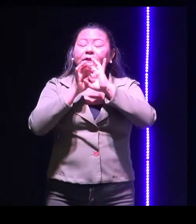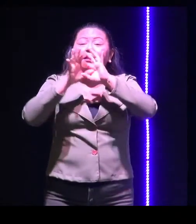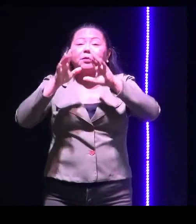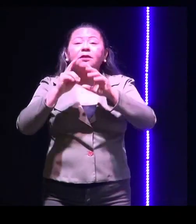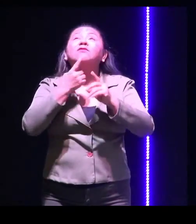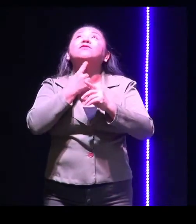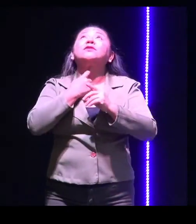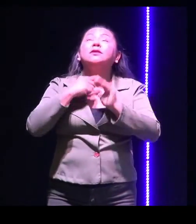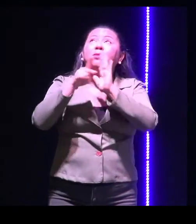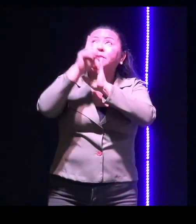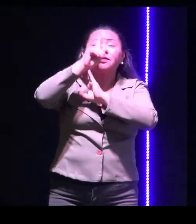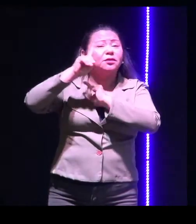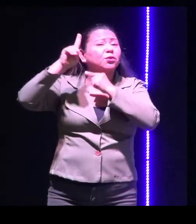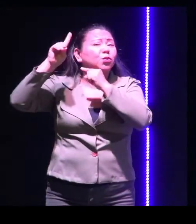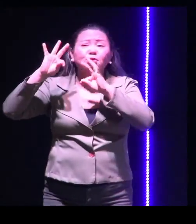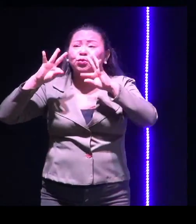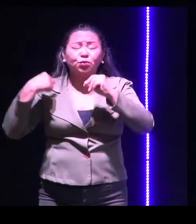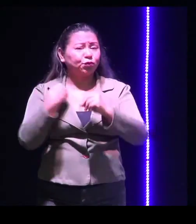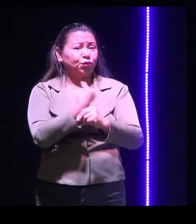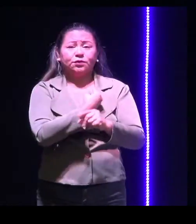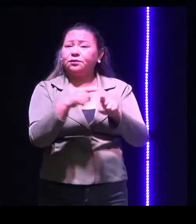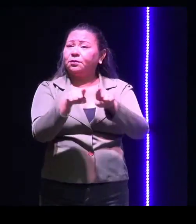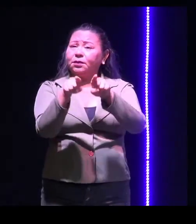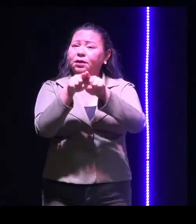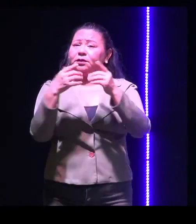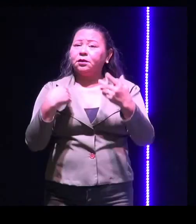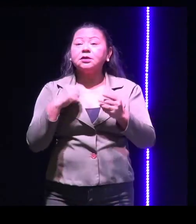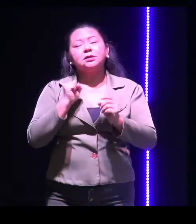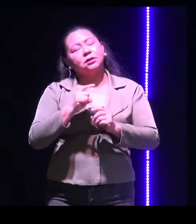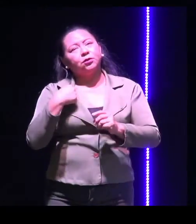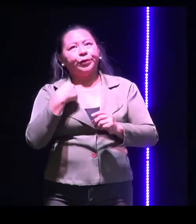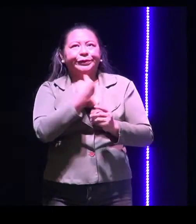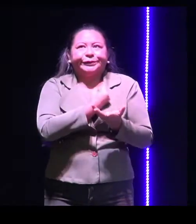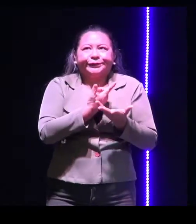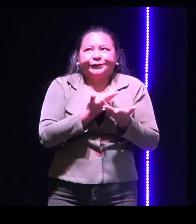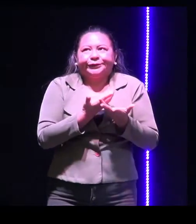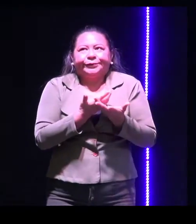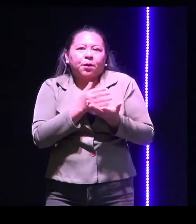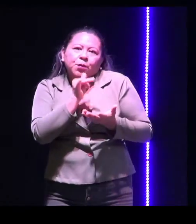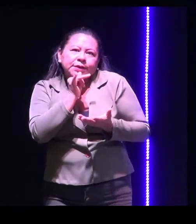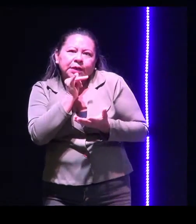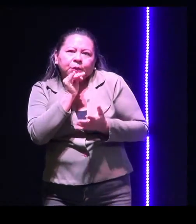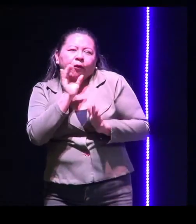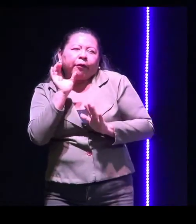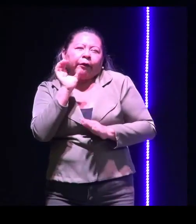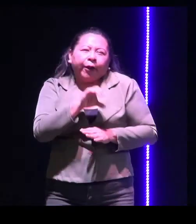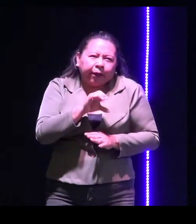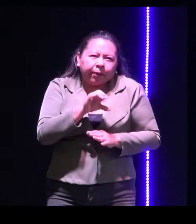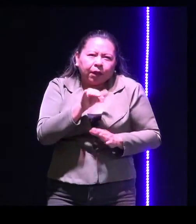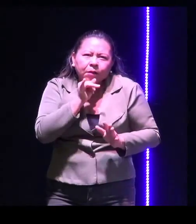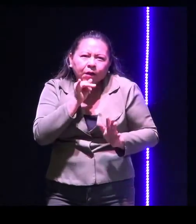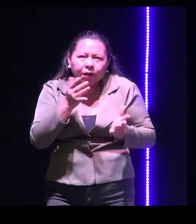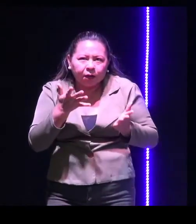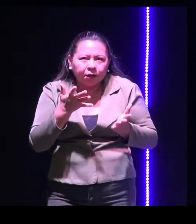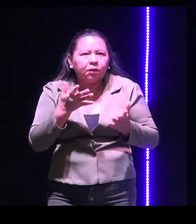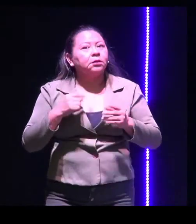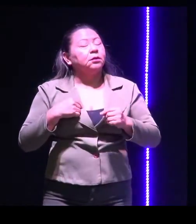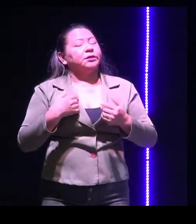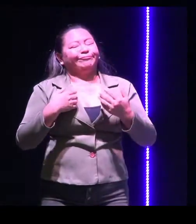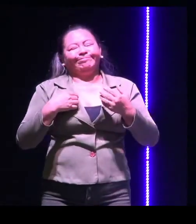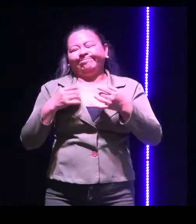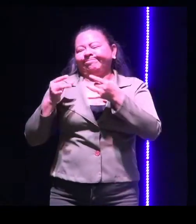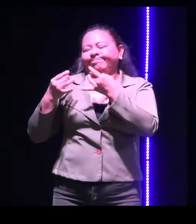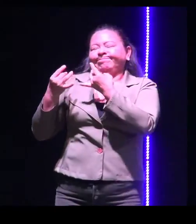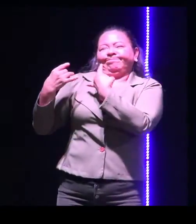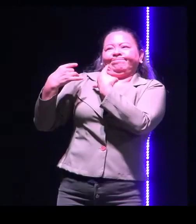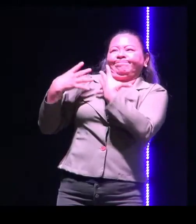Liberdade é o desejo e vontade de todos nós. Agora, se nós viermos a cometer crimes, nós estamos abrindo mão